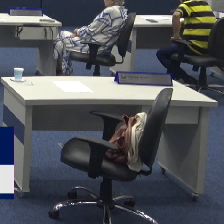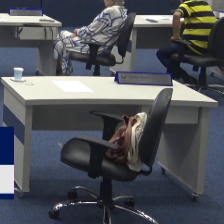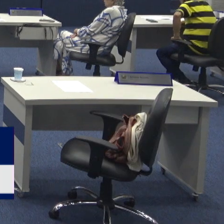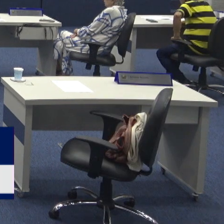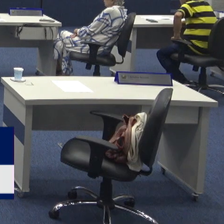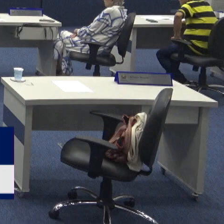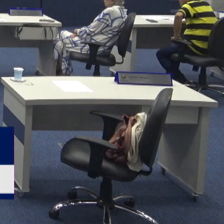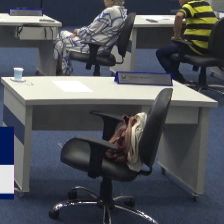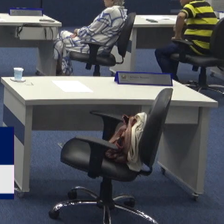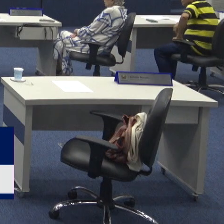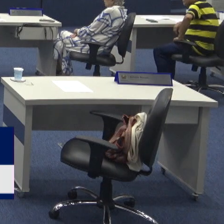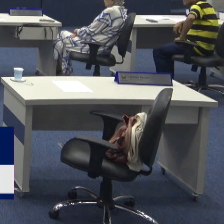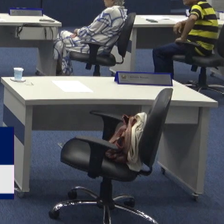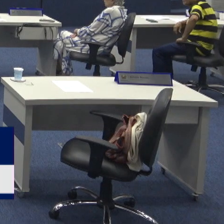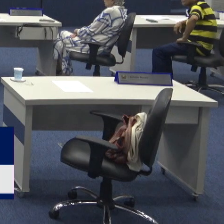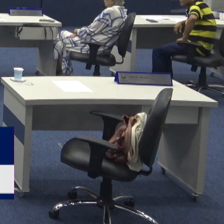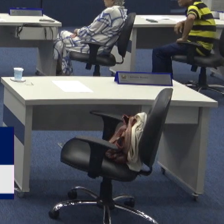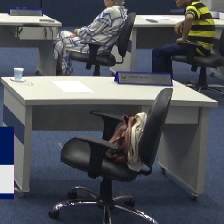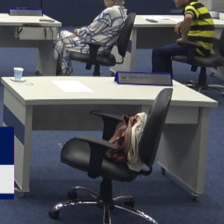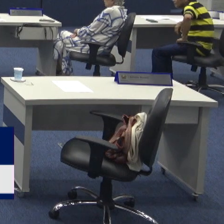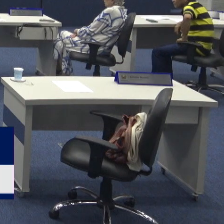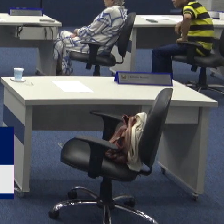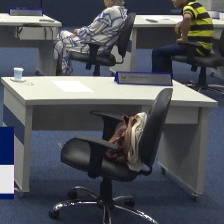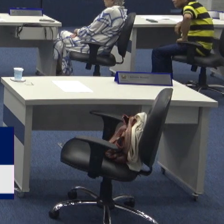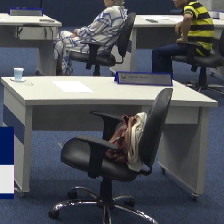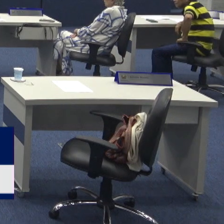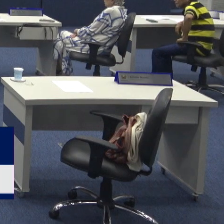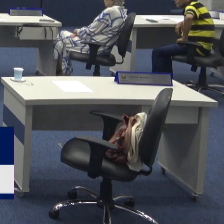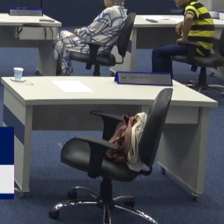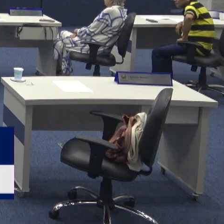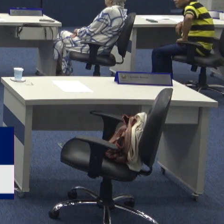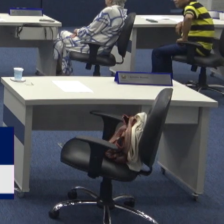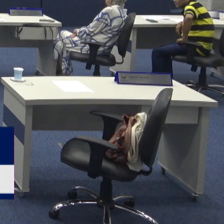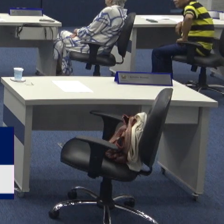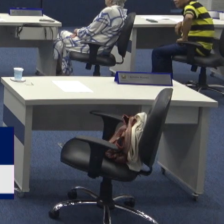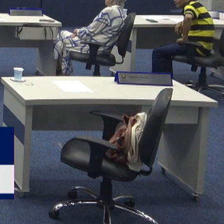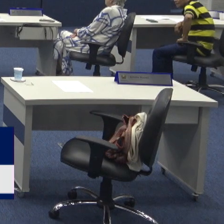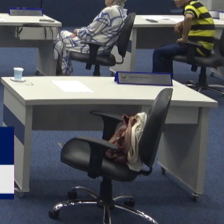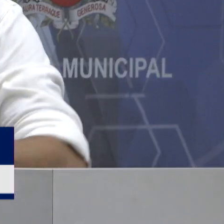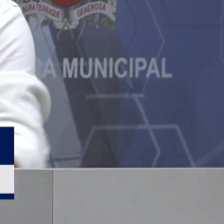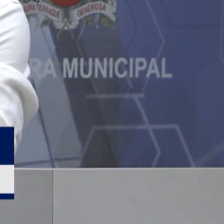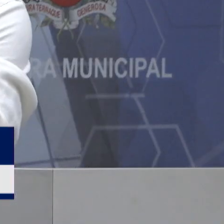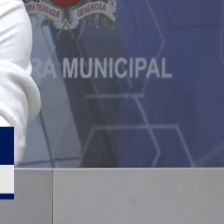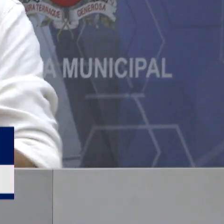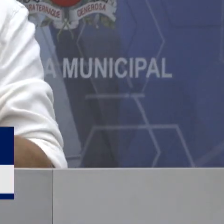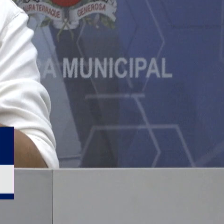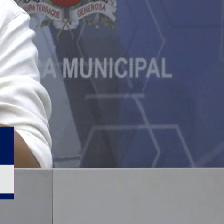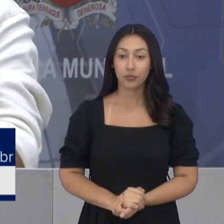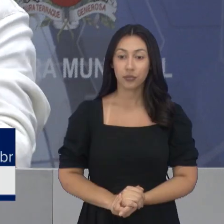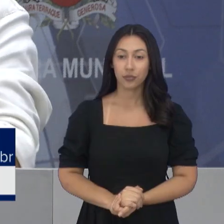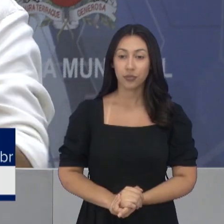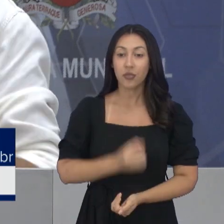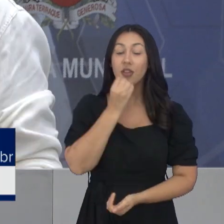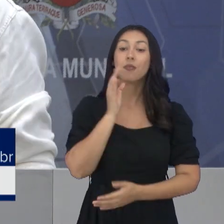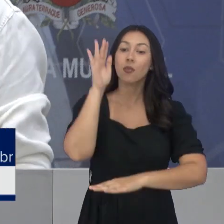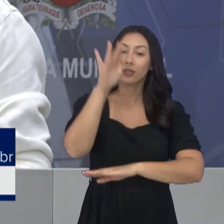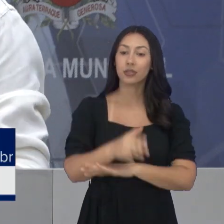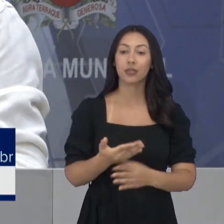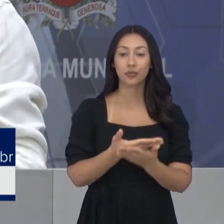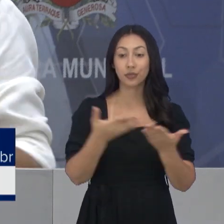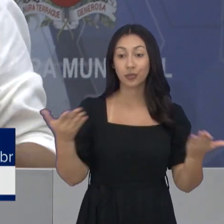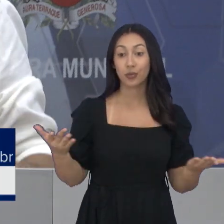Vou dar altura para mim aqui. Senhor presidente, boa tarde. Boa tarde, vereadores, a todos os convidados